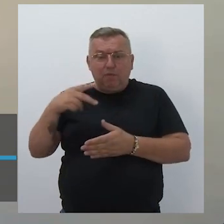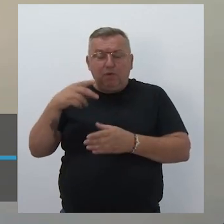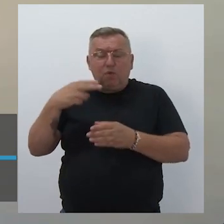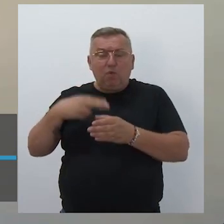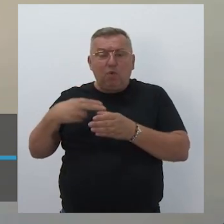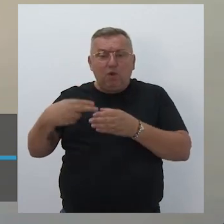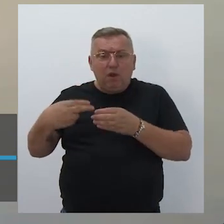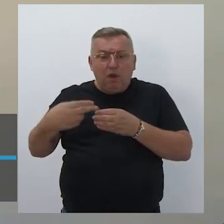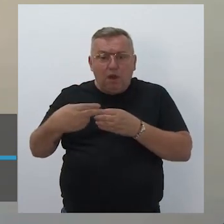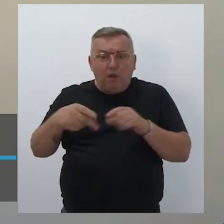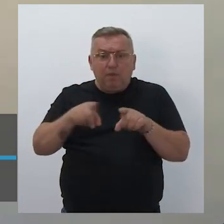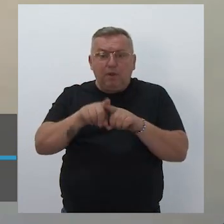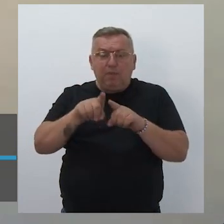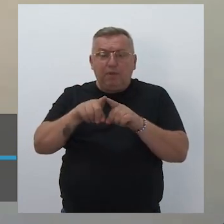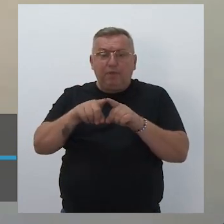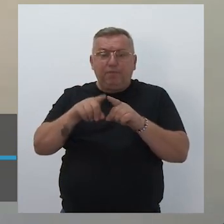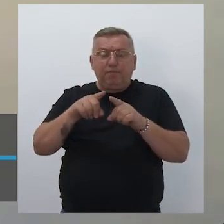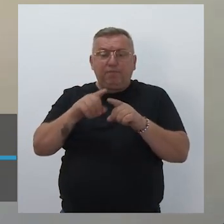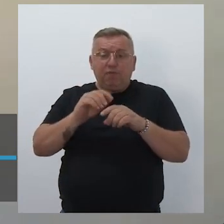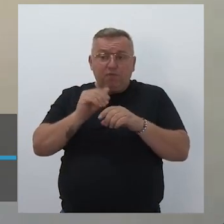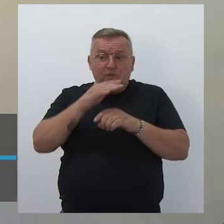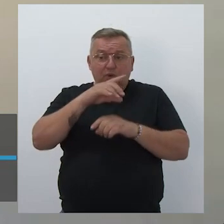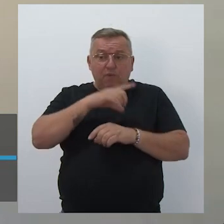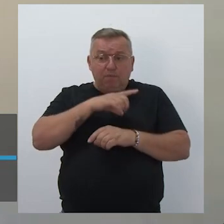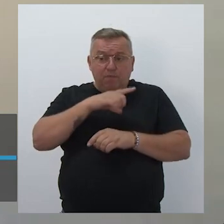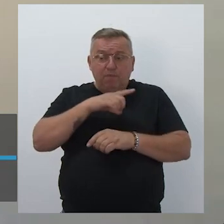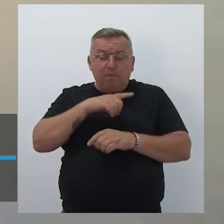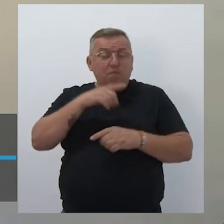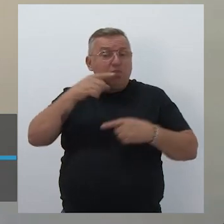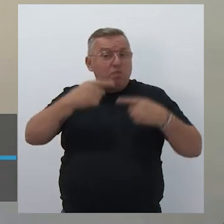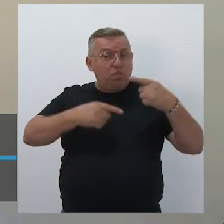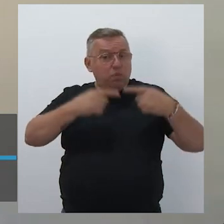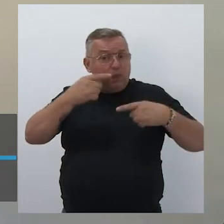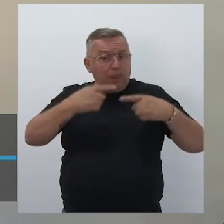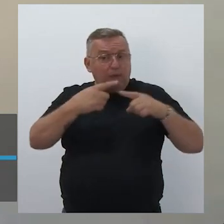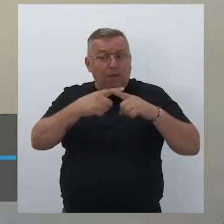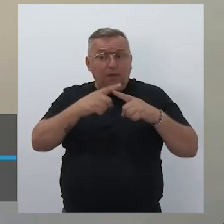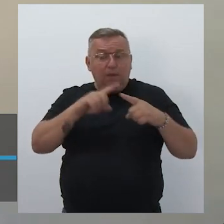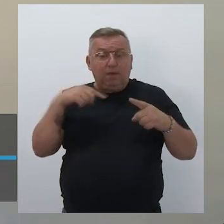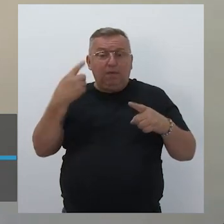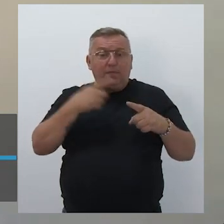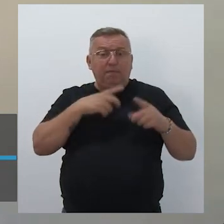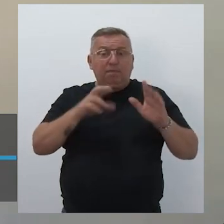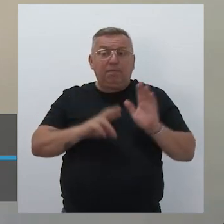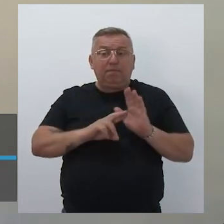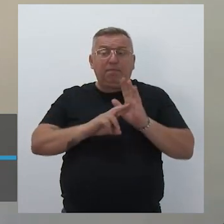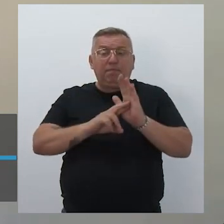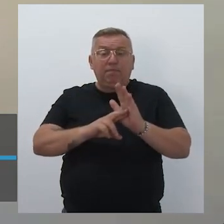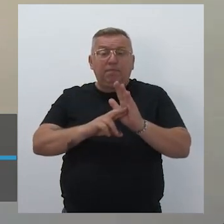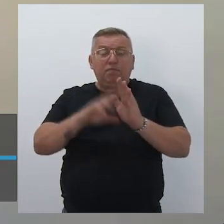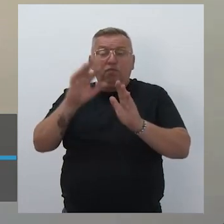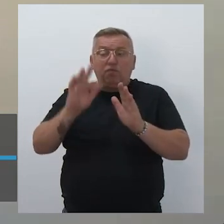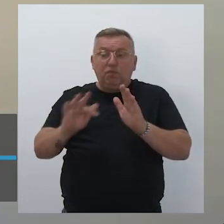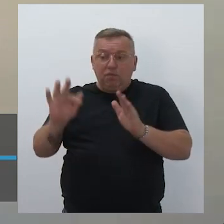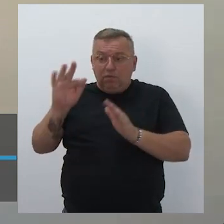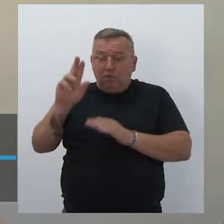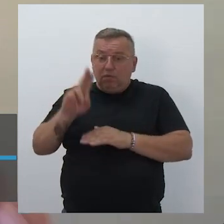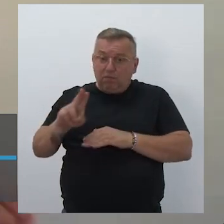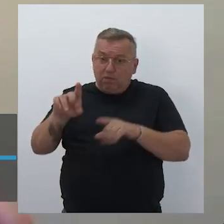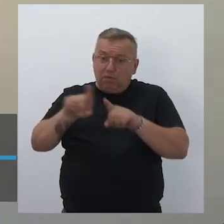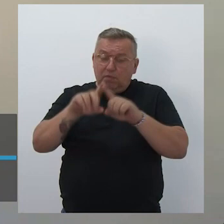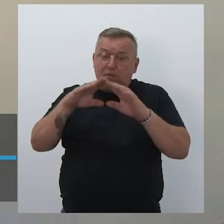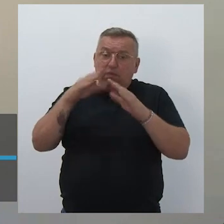Unicamp, e fora isso, eles estão no debate, porque nós temos representantes das universidades e das